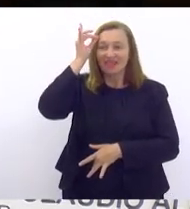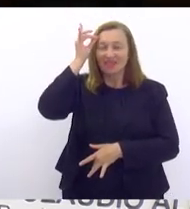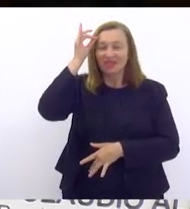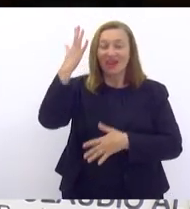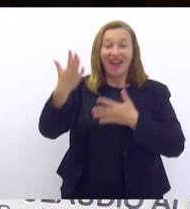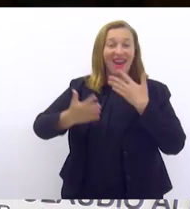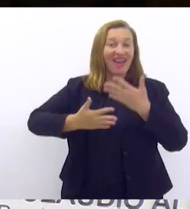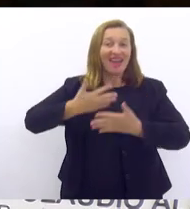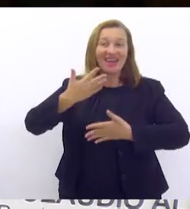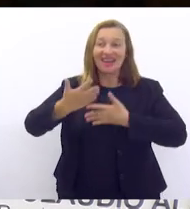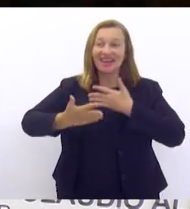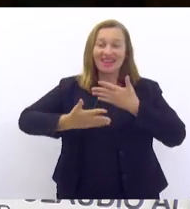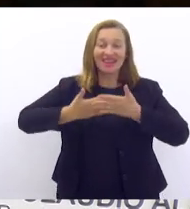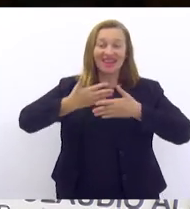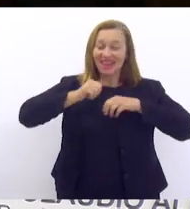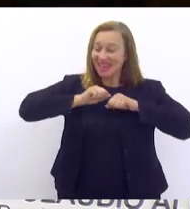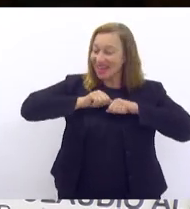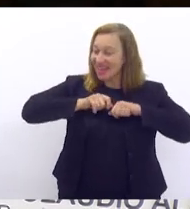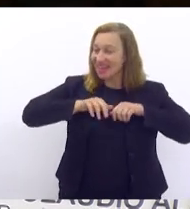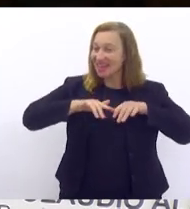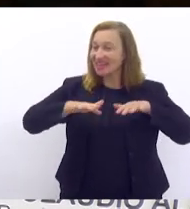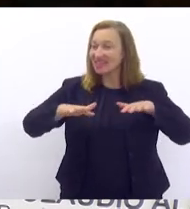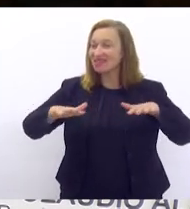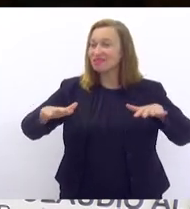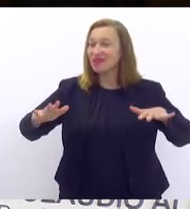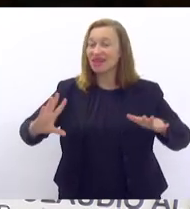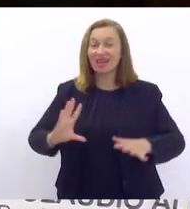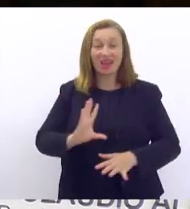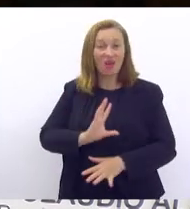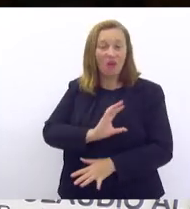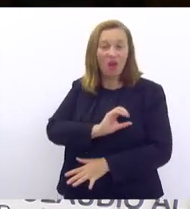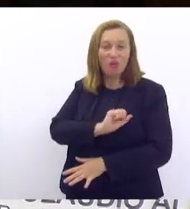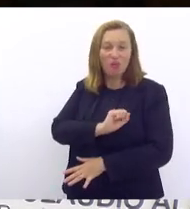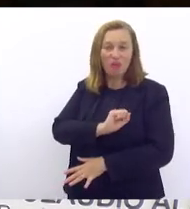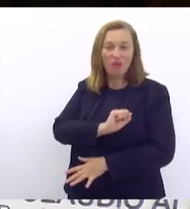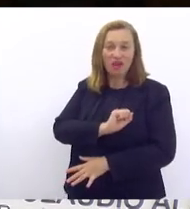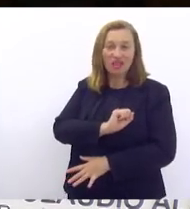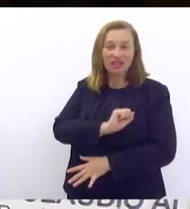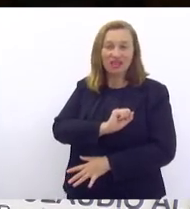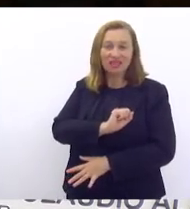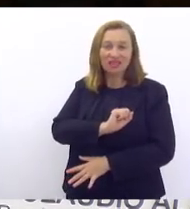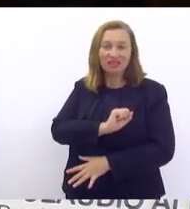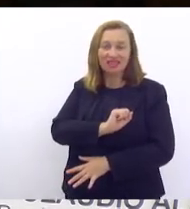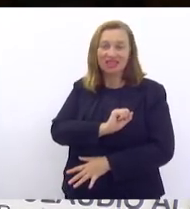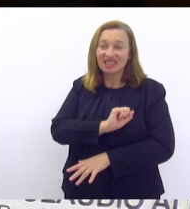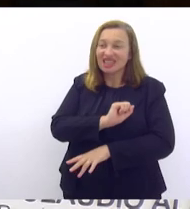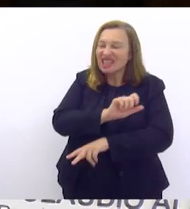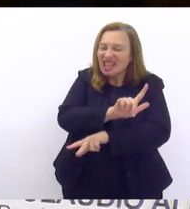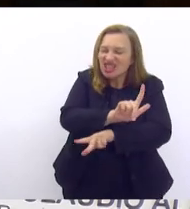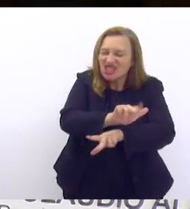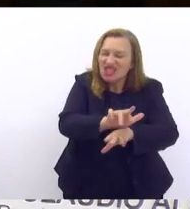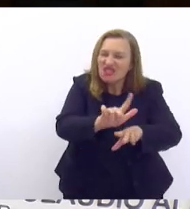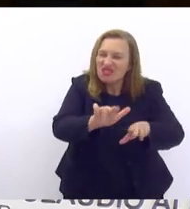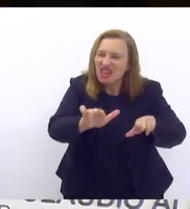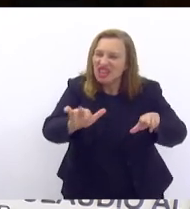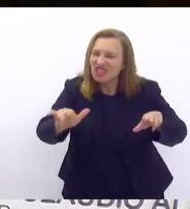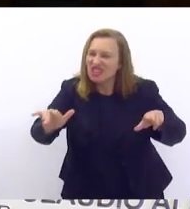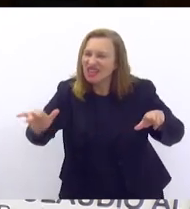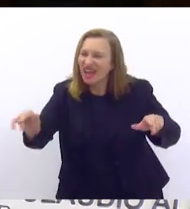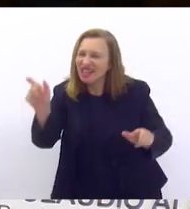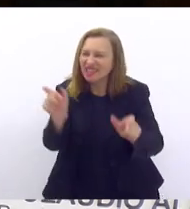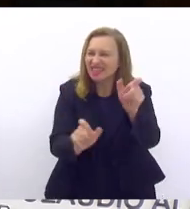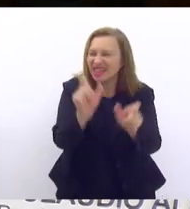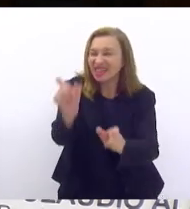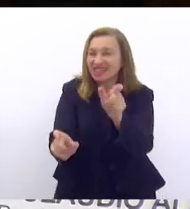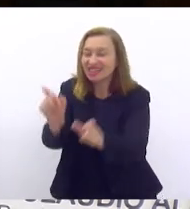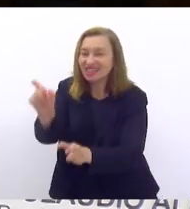de todos os carismas, que na riqueza da diversidade promove